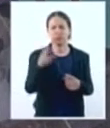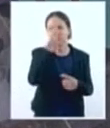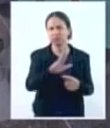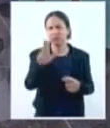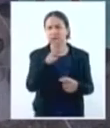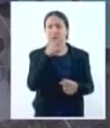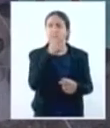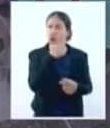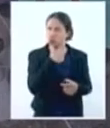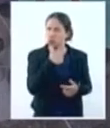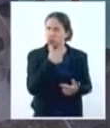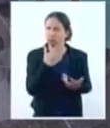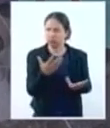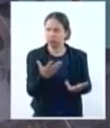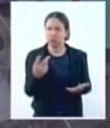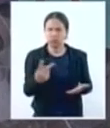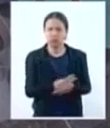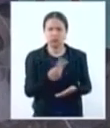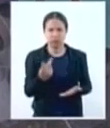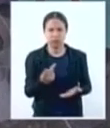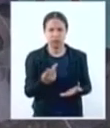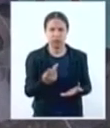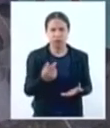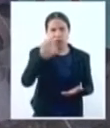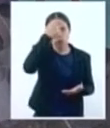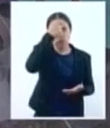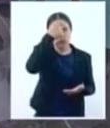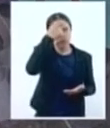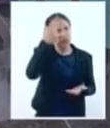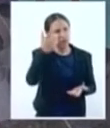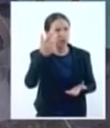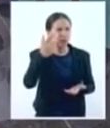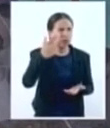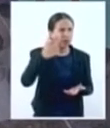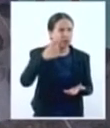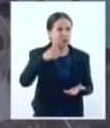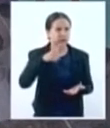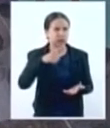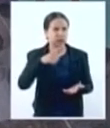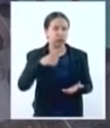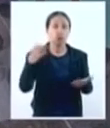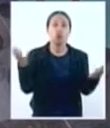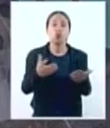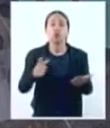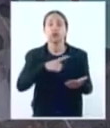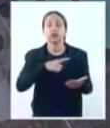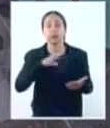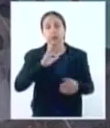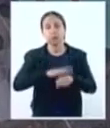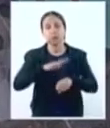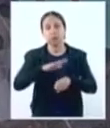que a população já tinha uma consciência mais... mais sólida com relação à